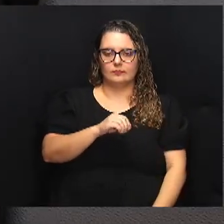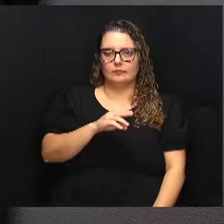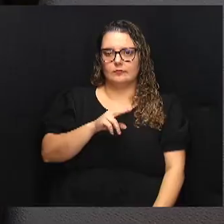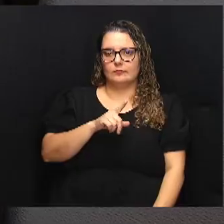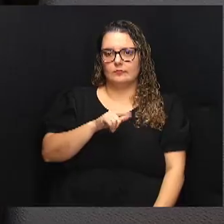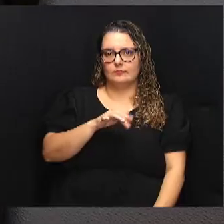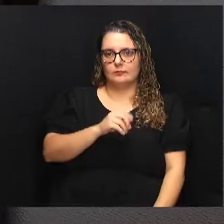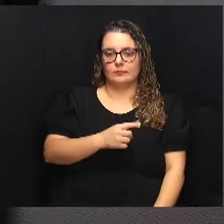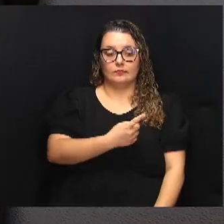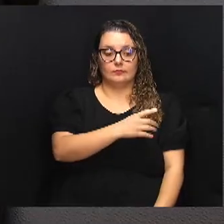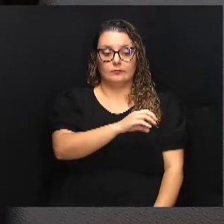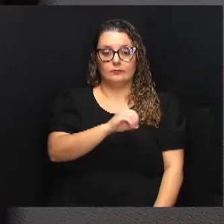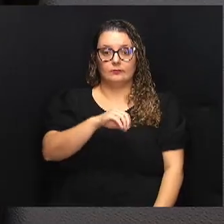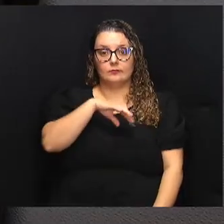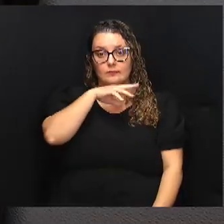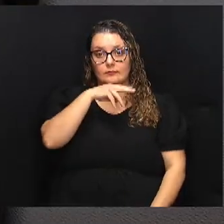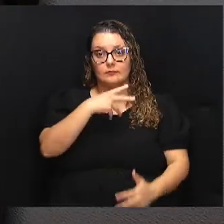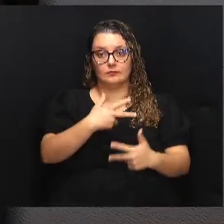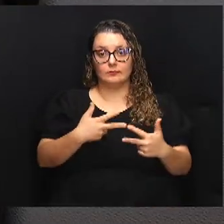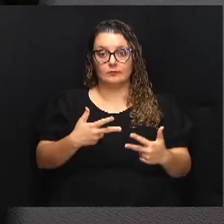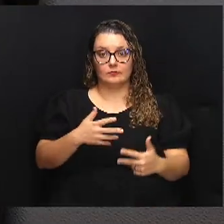100 animais. 100